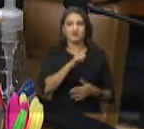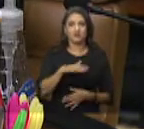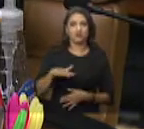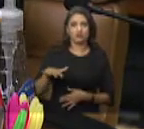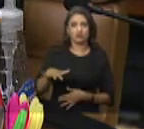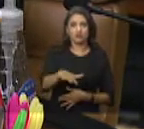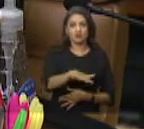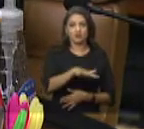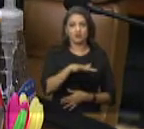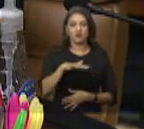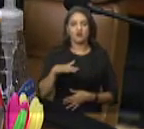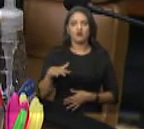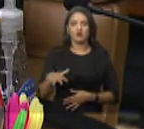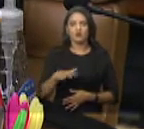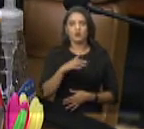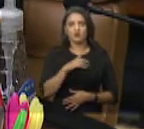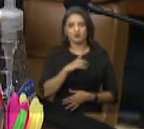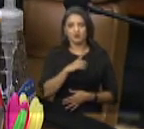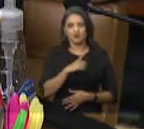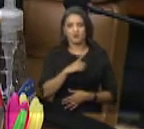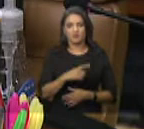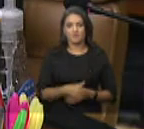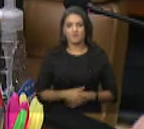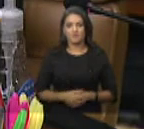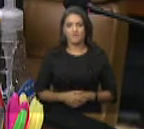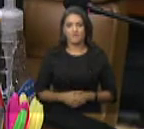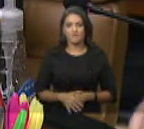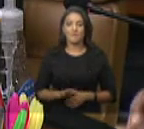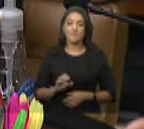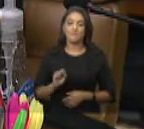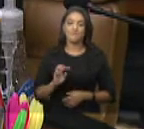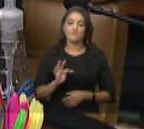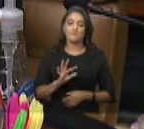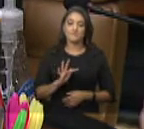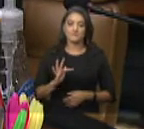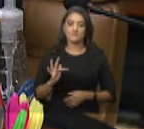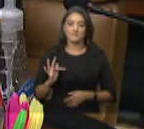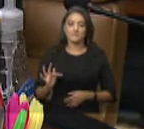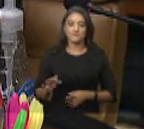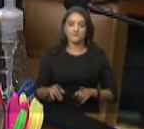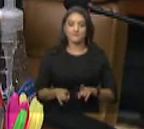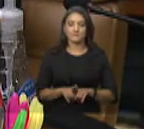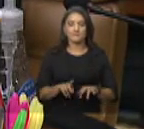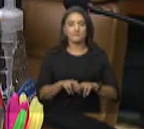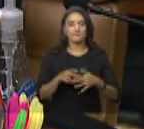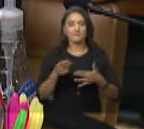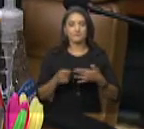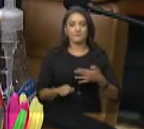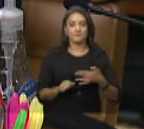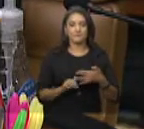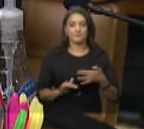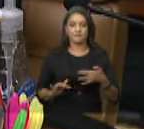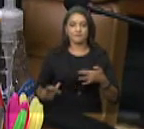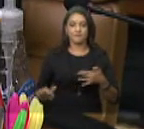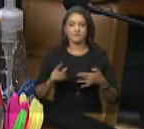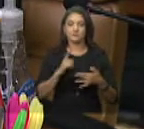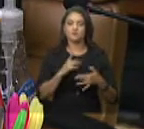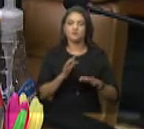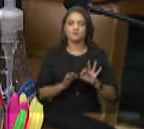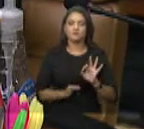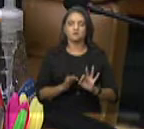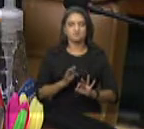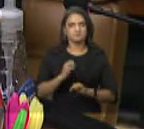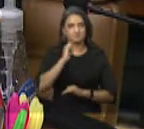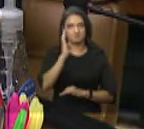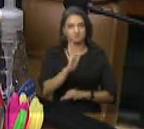que se confere esta competência o Supremo Tribunal na esteira da jurisprudência que prevalecem no judiciário do